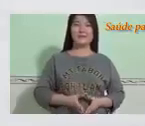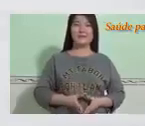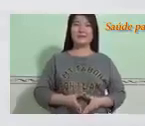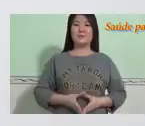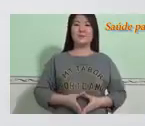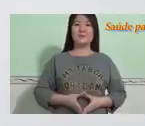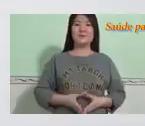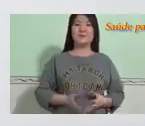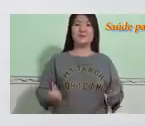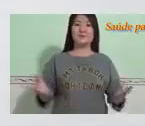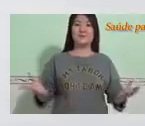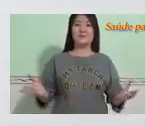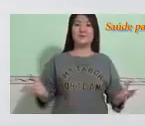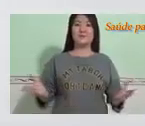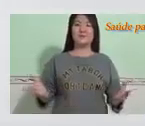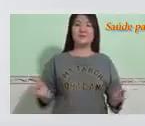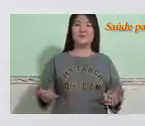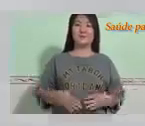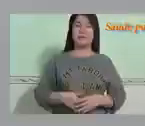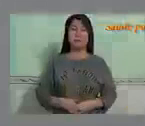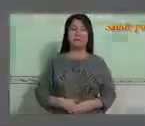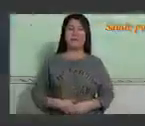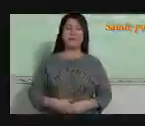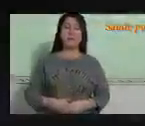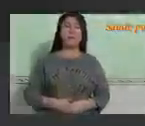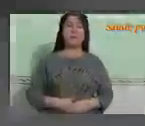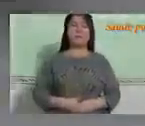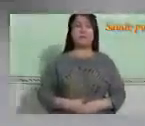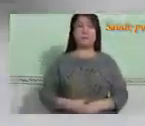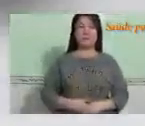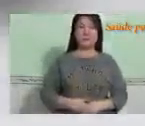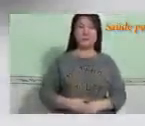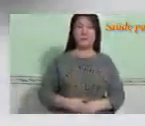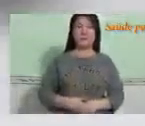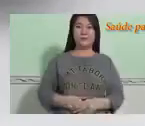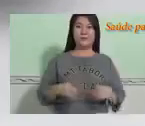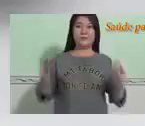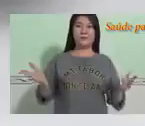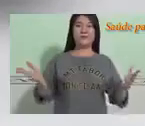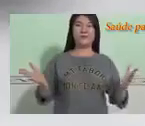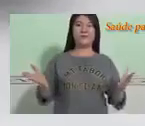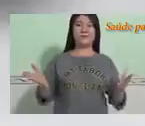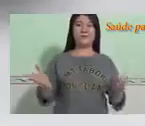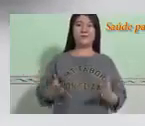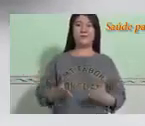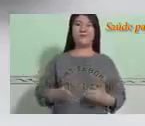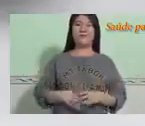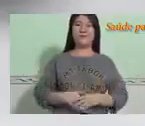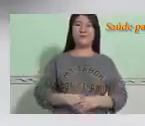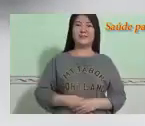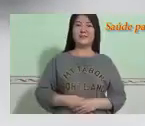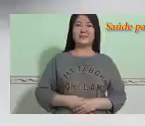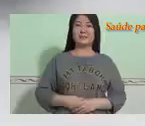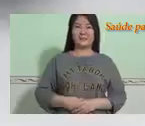Comodenosumab, Obinutuzumab ou Ustekinumab, por exemplo, são produzidos em laboratório, muitas